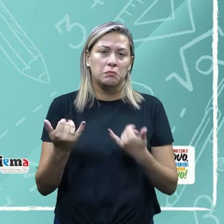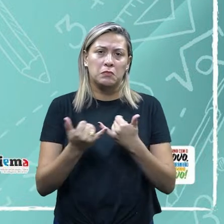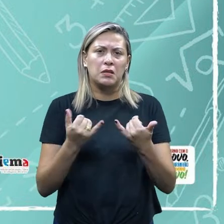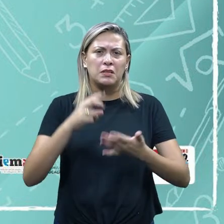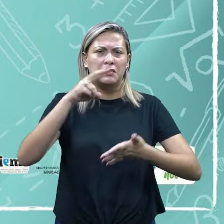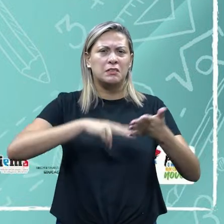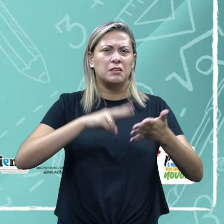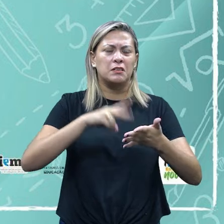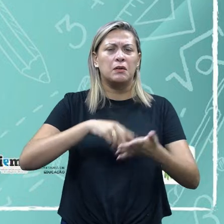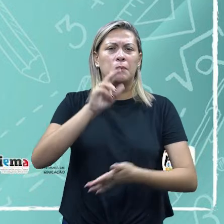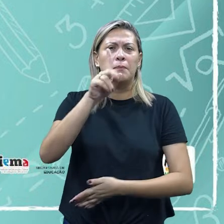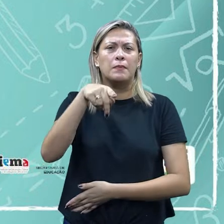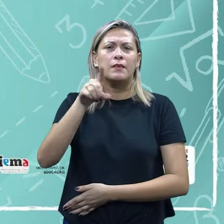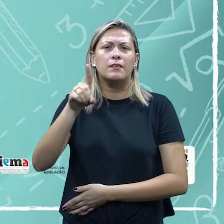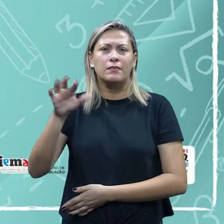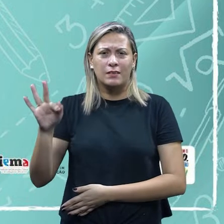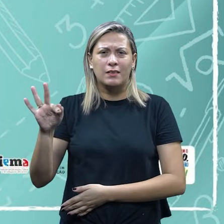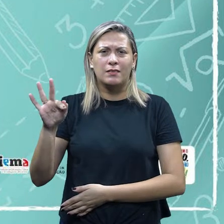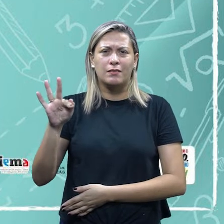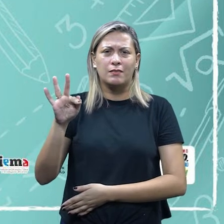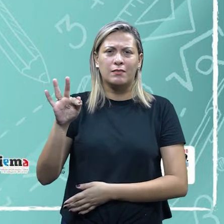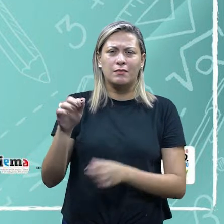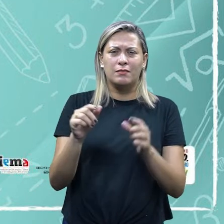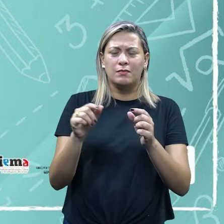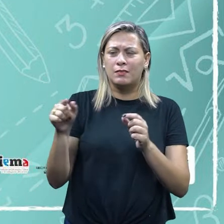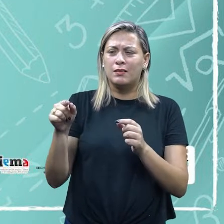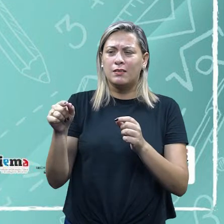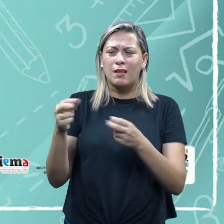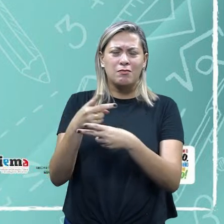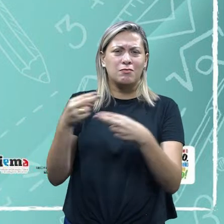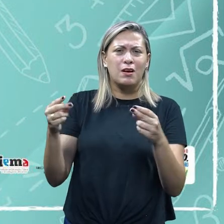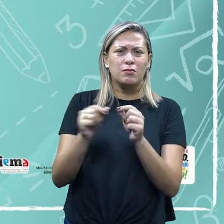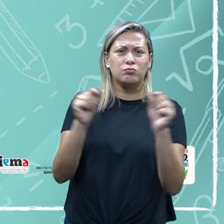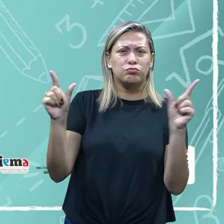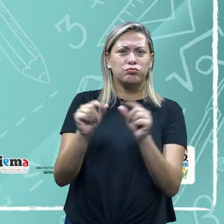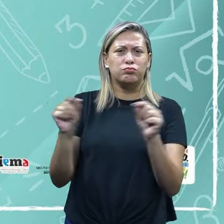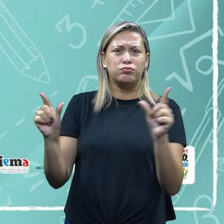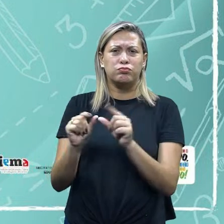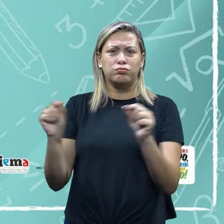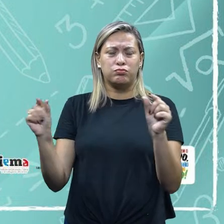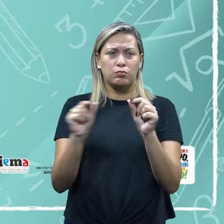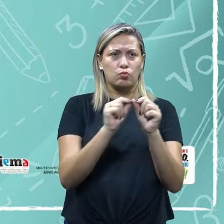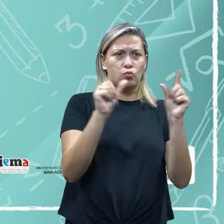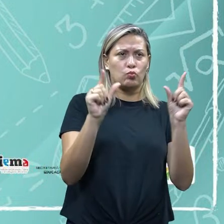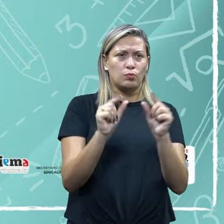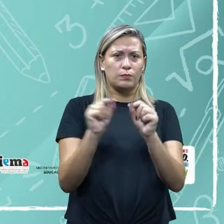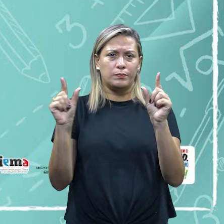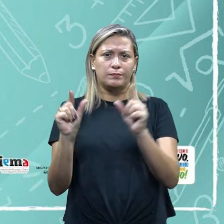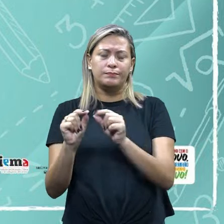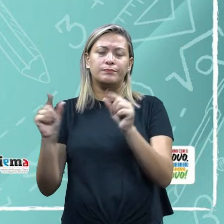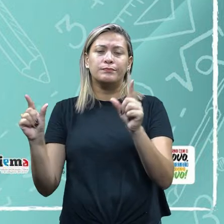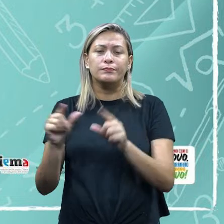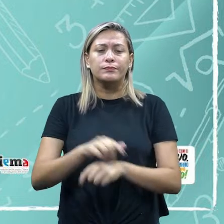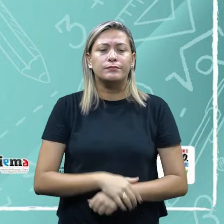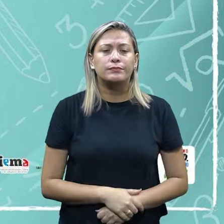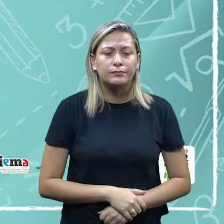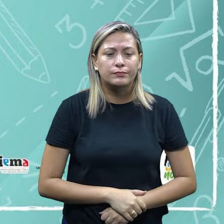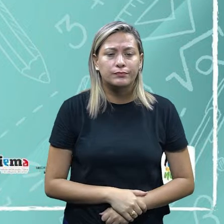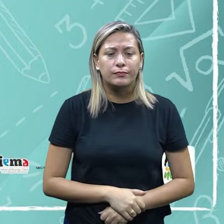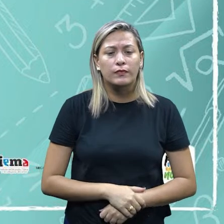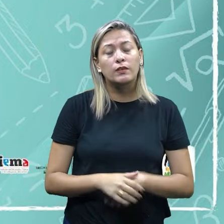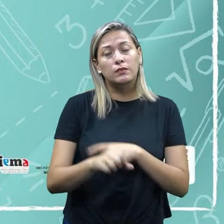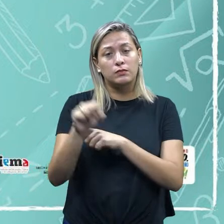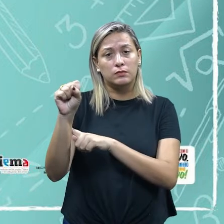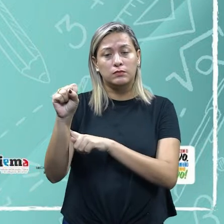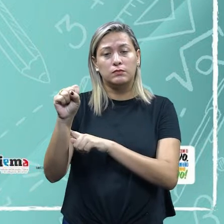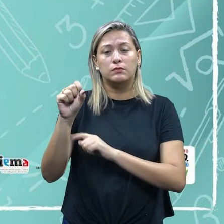exemplo, um PDF. Quando você abre vários PDFs, eles ficam também dispostos aqui em abas, né? E lá em cima você tem o